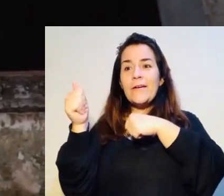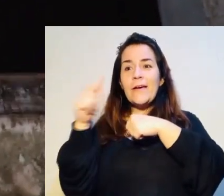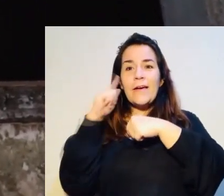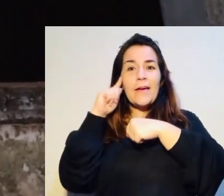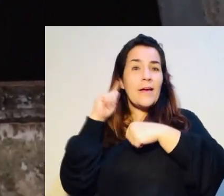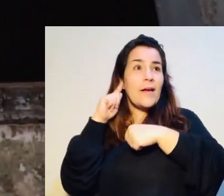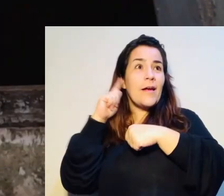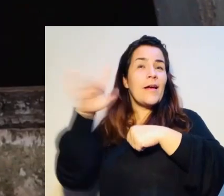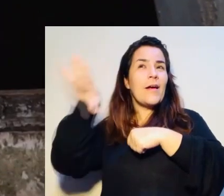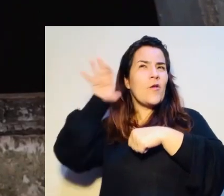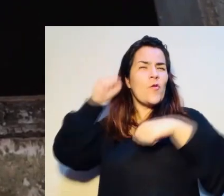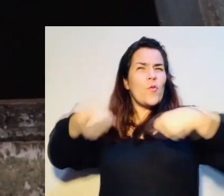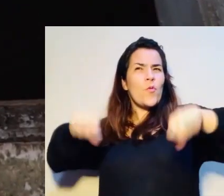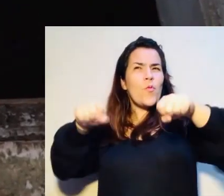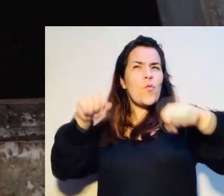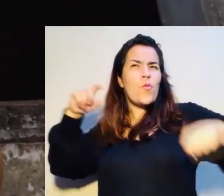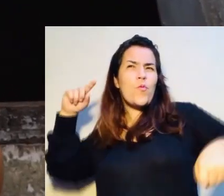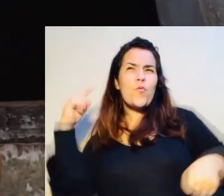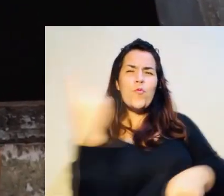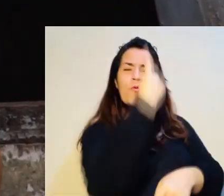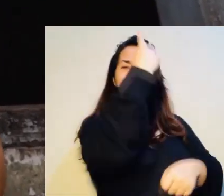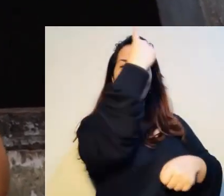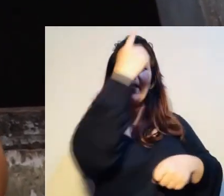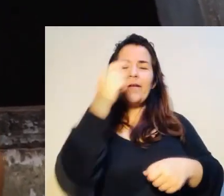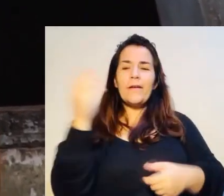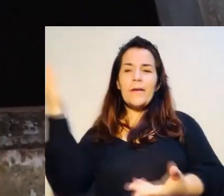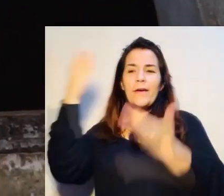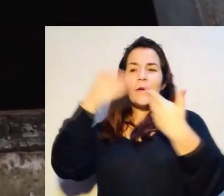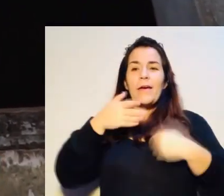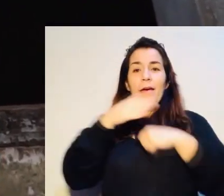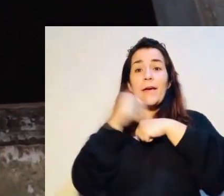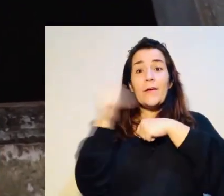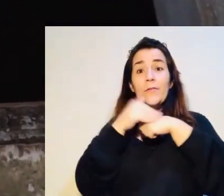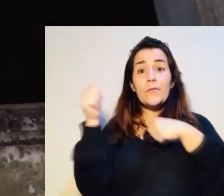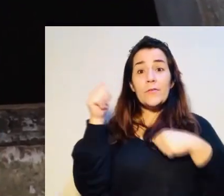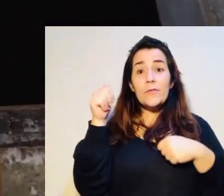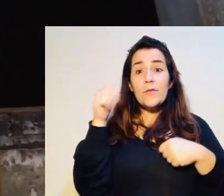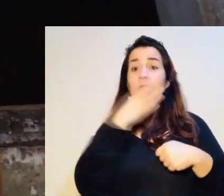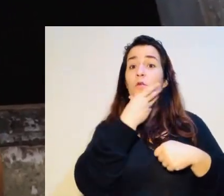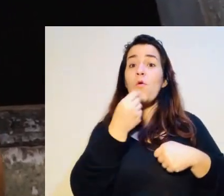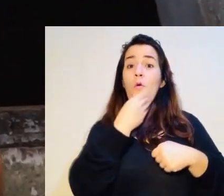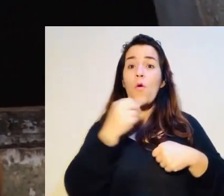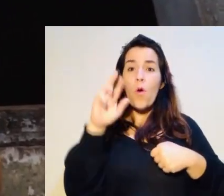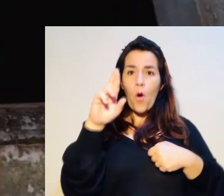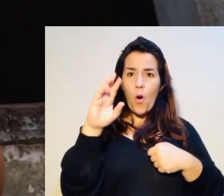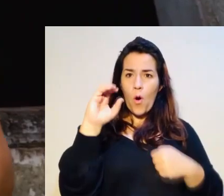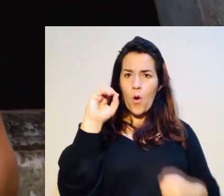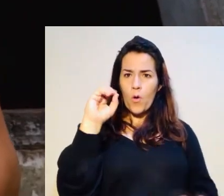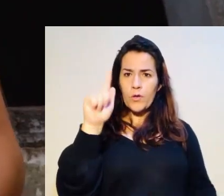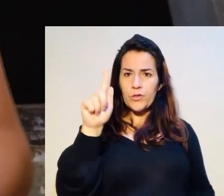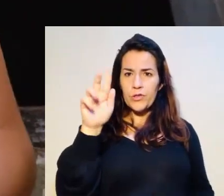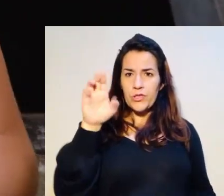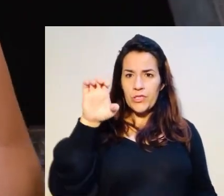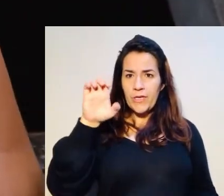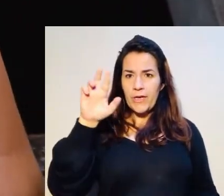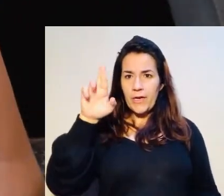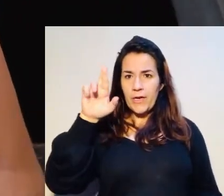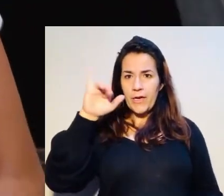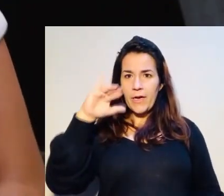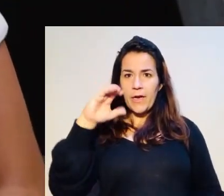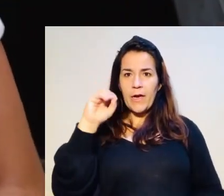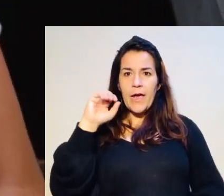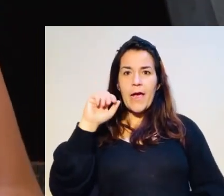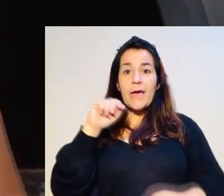Aqui as coisas são movimentadas. A gente recebeu o convite de seu Rogério Belmiro, um